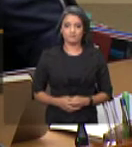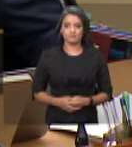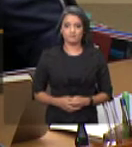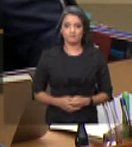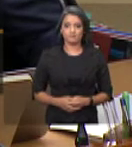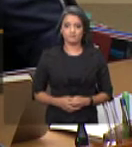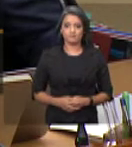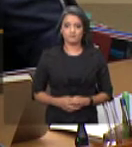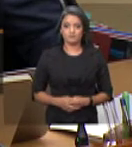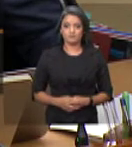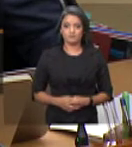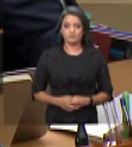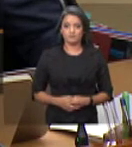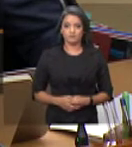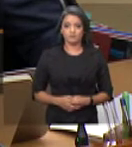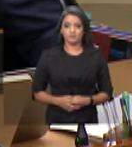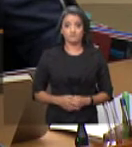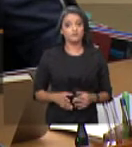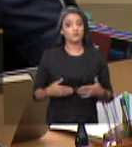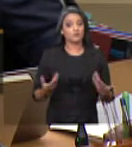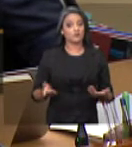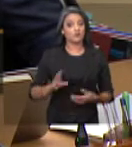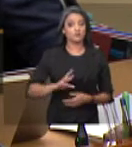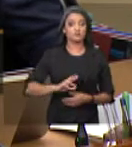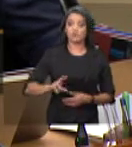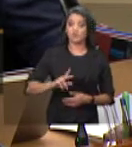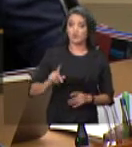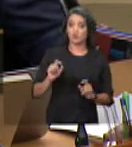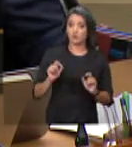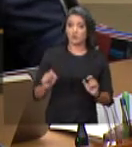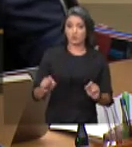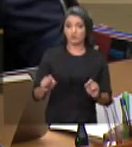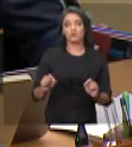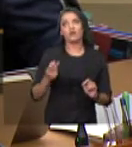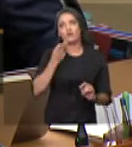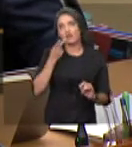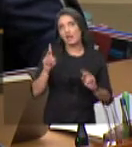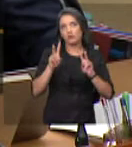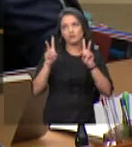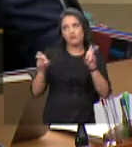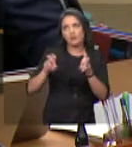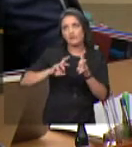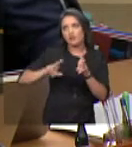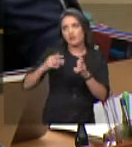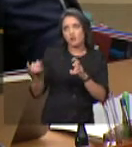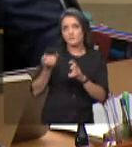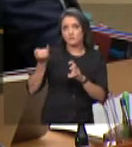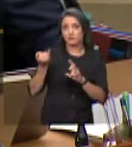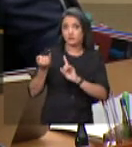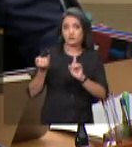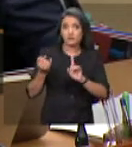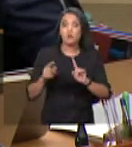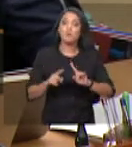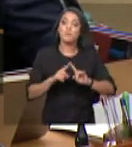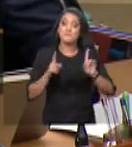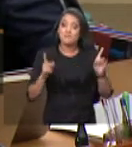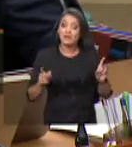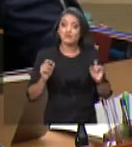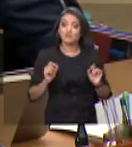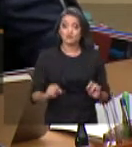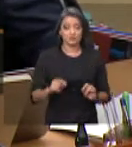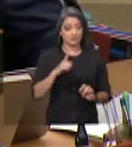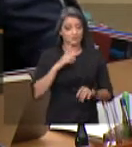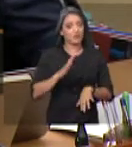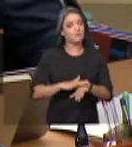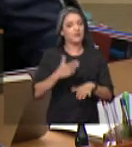repito um que a questão não seja juridicamente relevante mas dois isso me dá muito